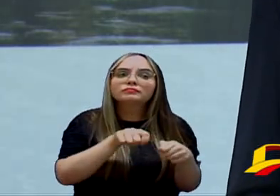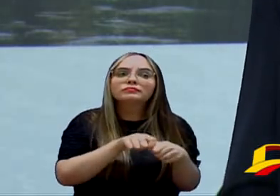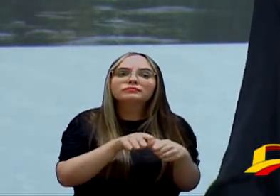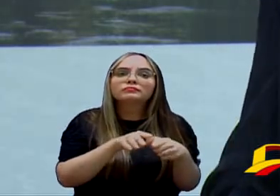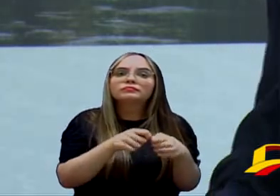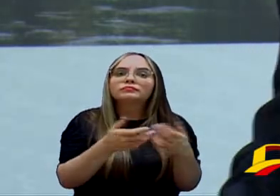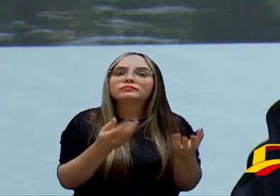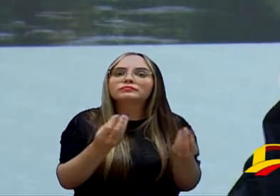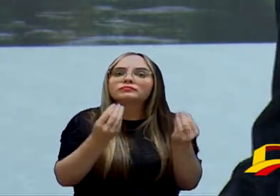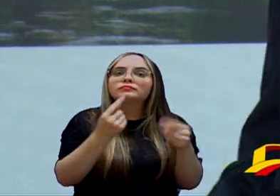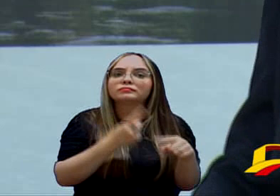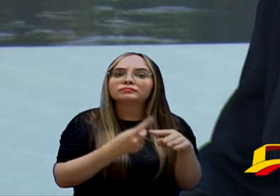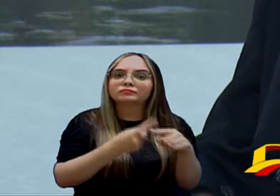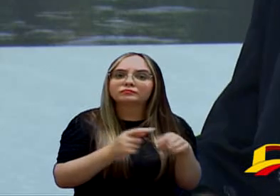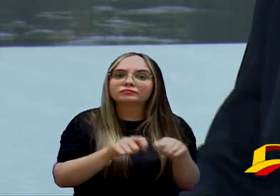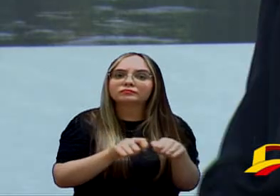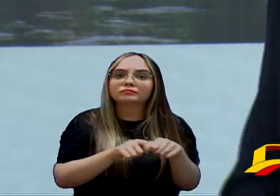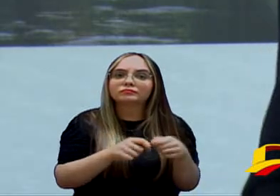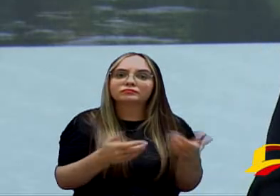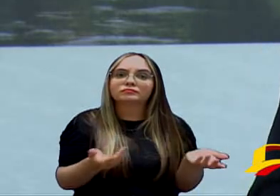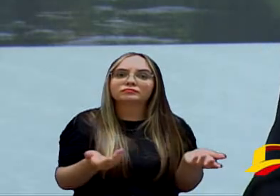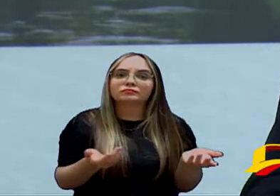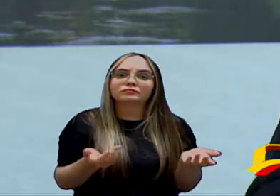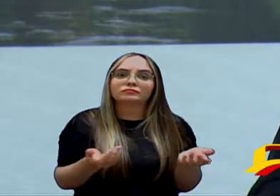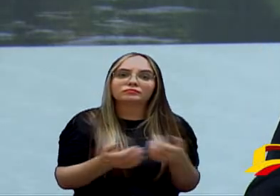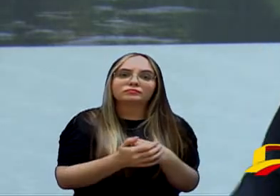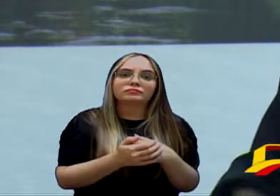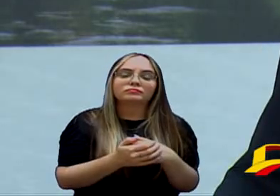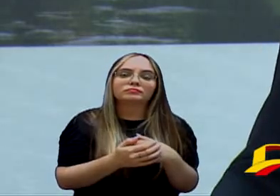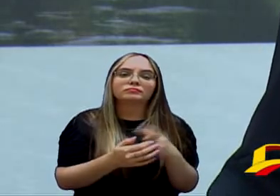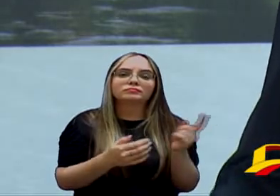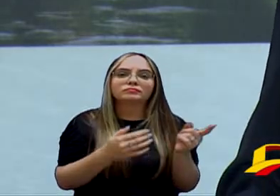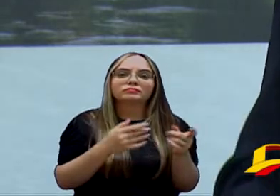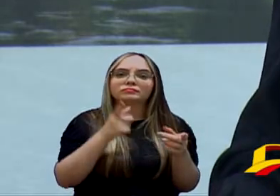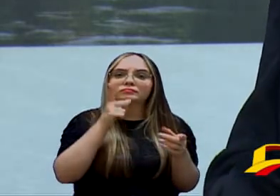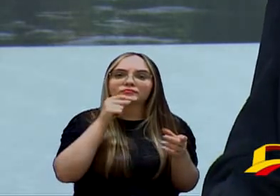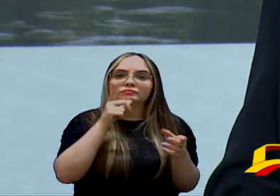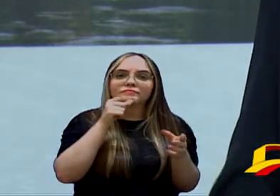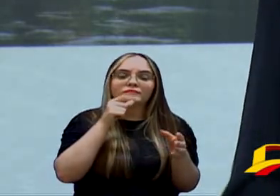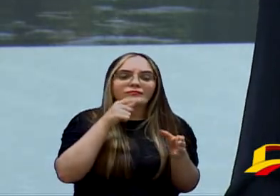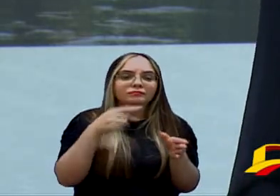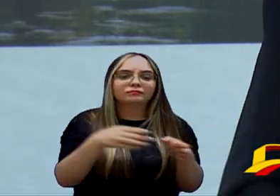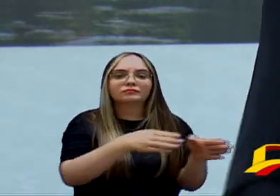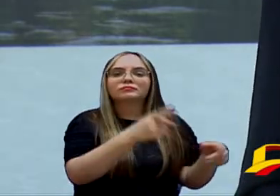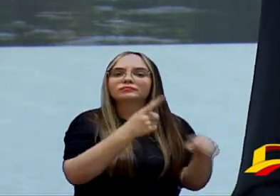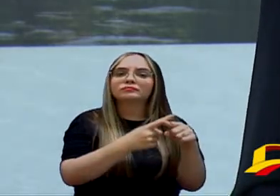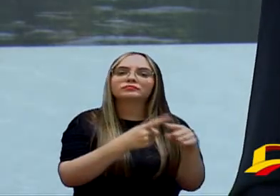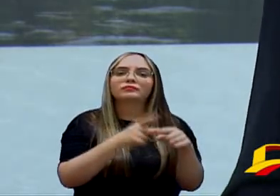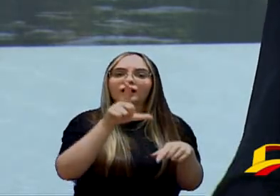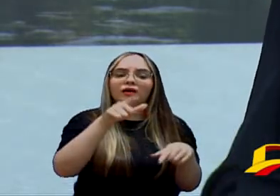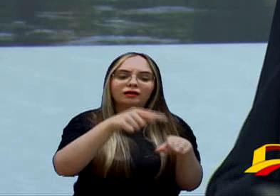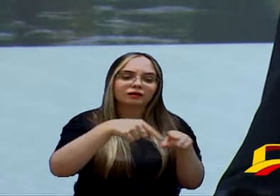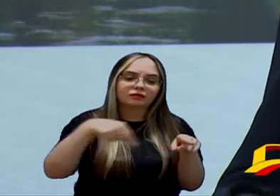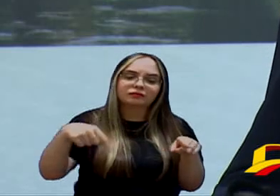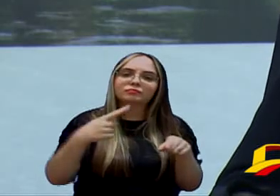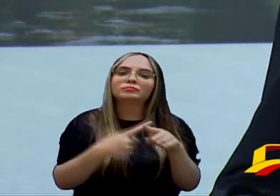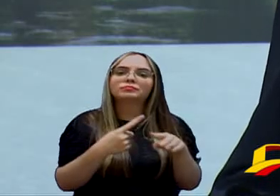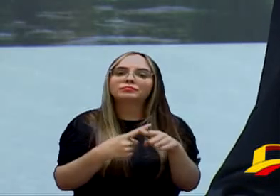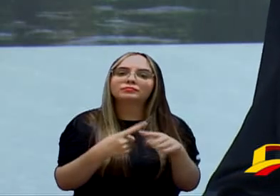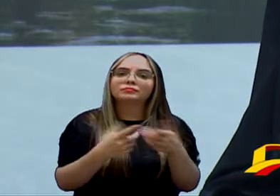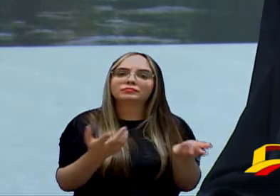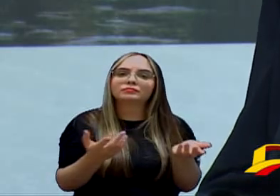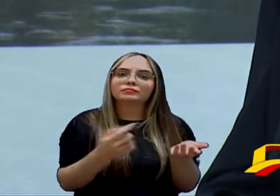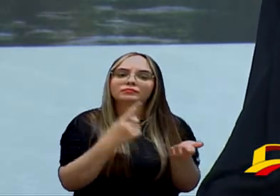essa essa aquela saída da água em L que barra